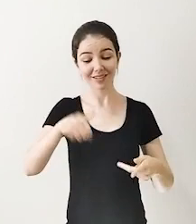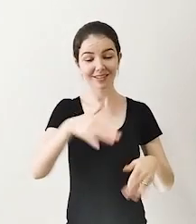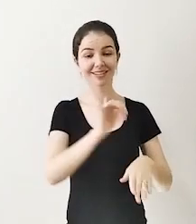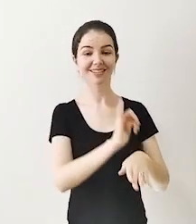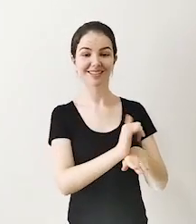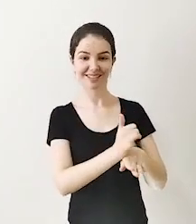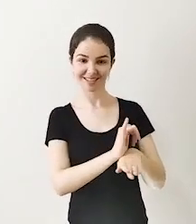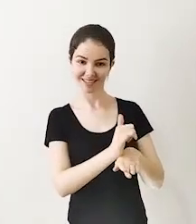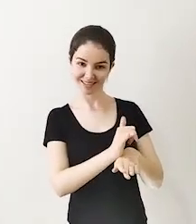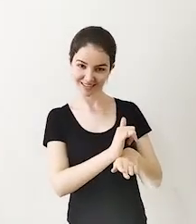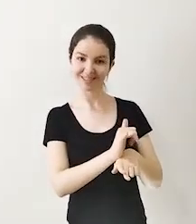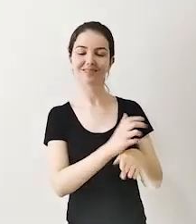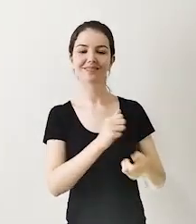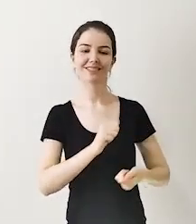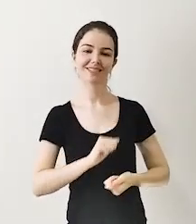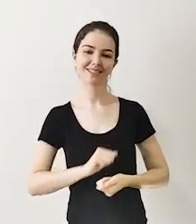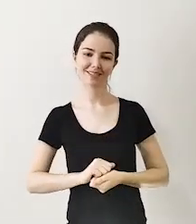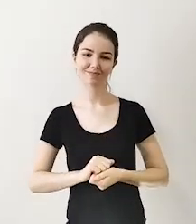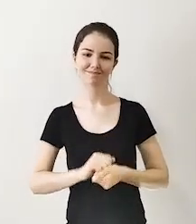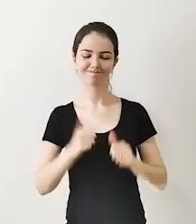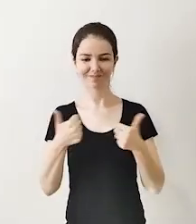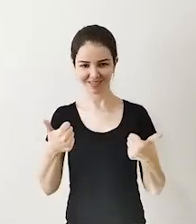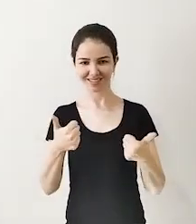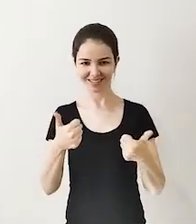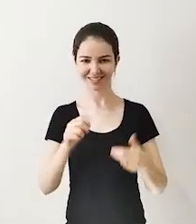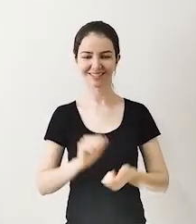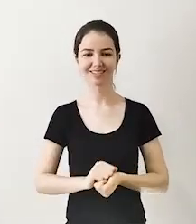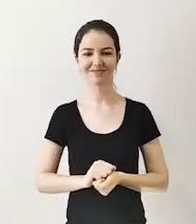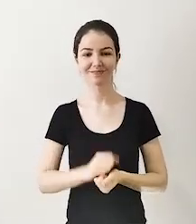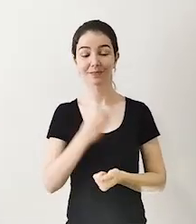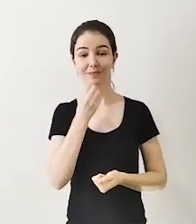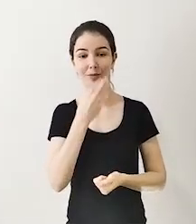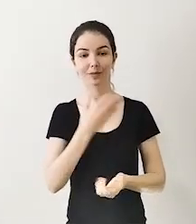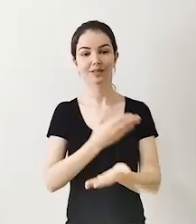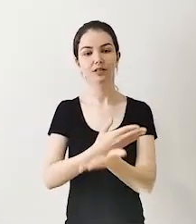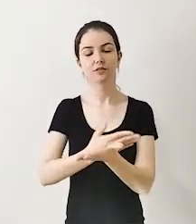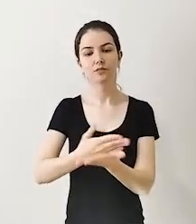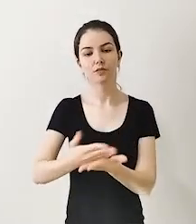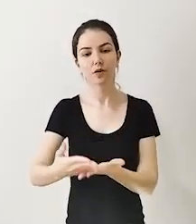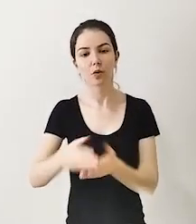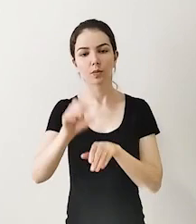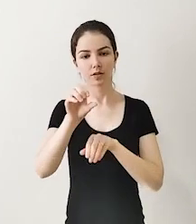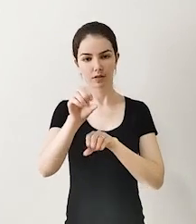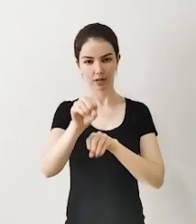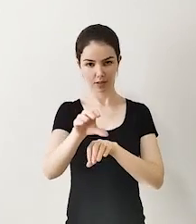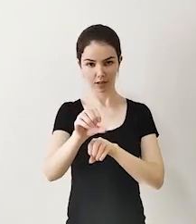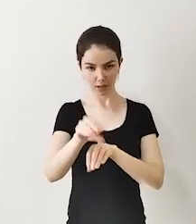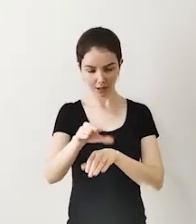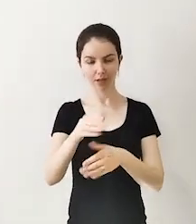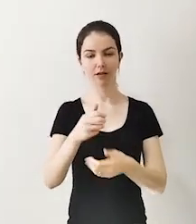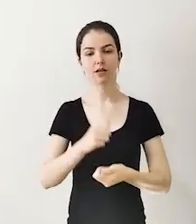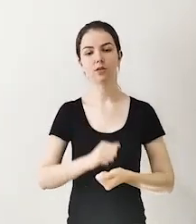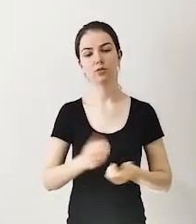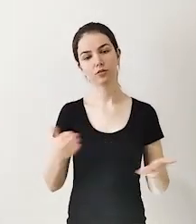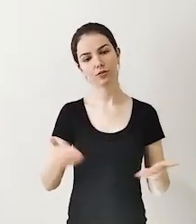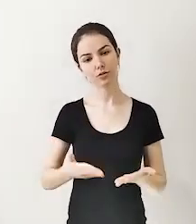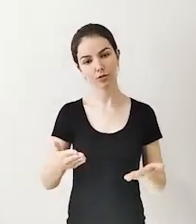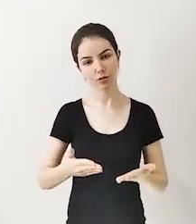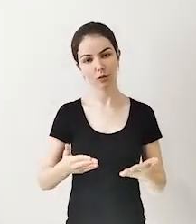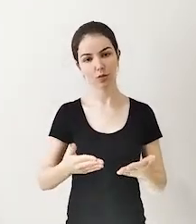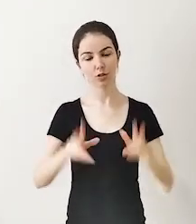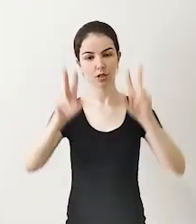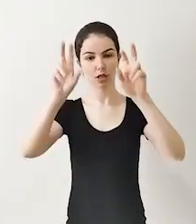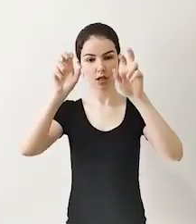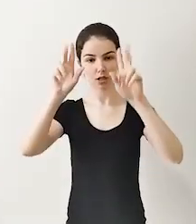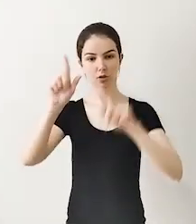nesse canal, né? E é isso, né? Bom, eu vou começar então, né? Aqui a aula de hoje é